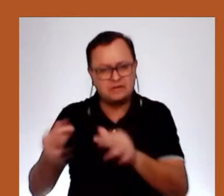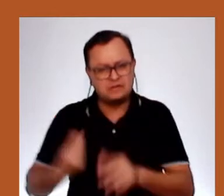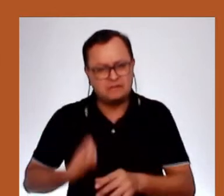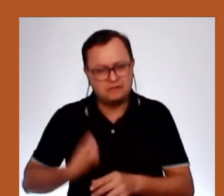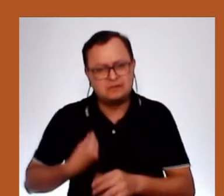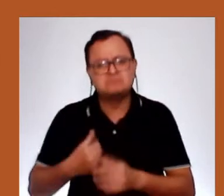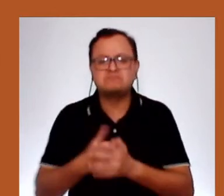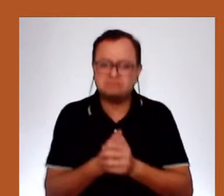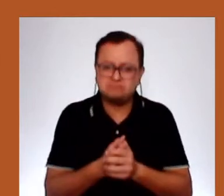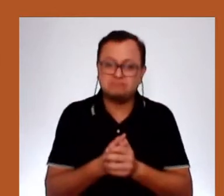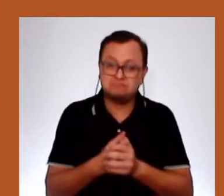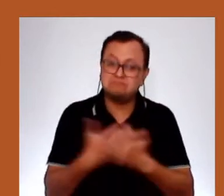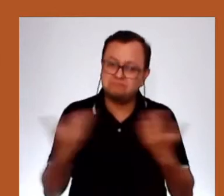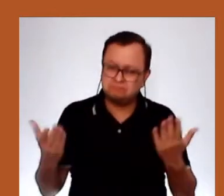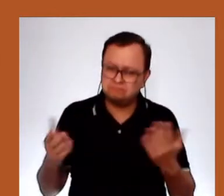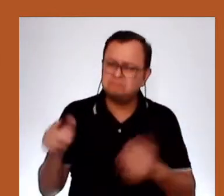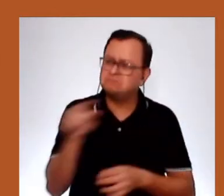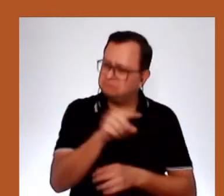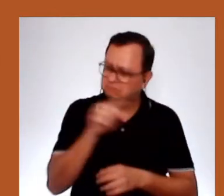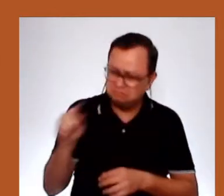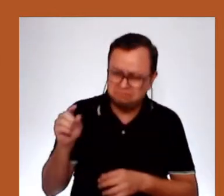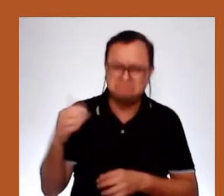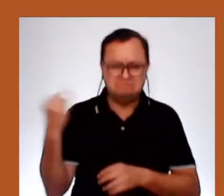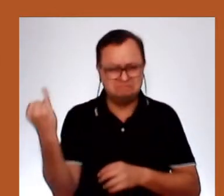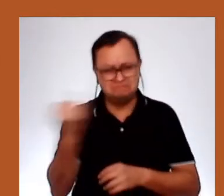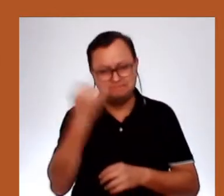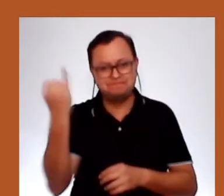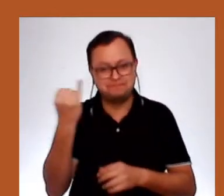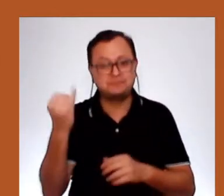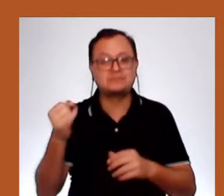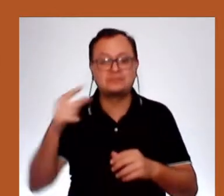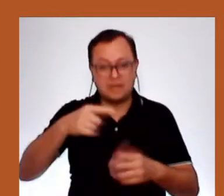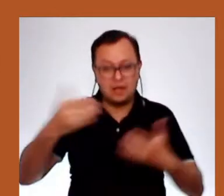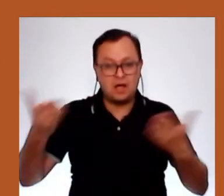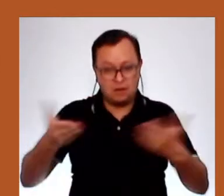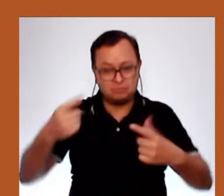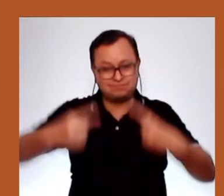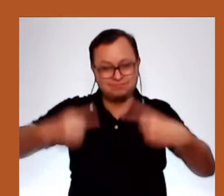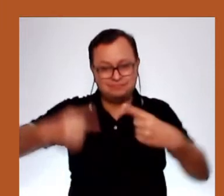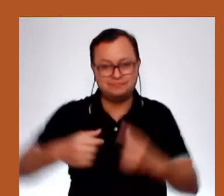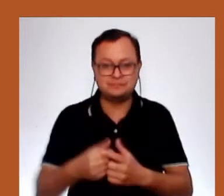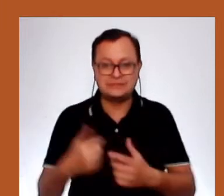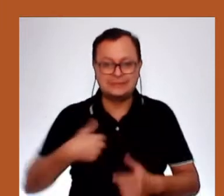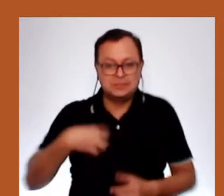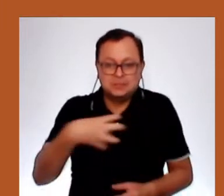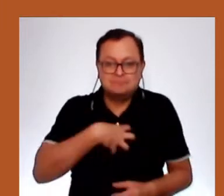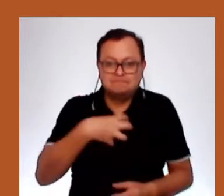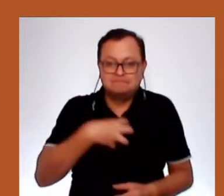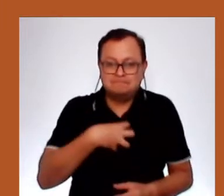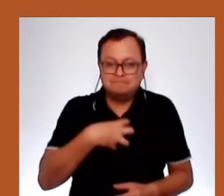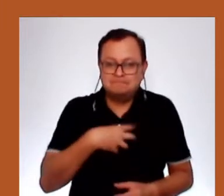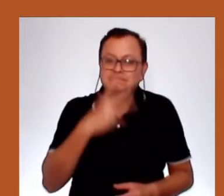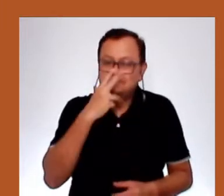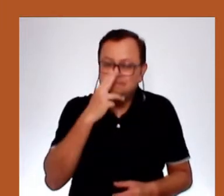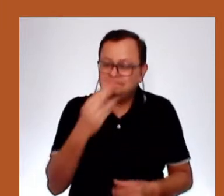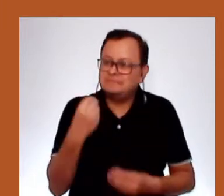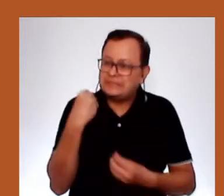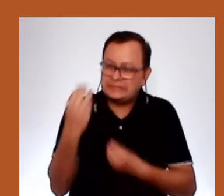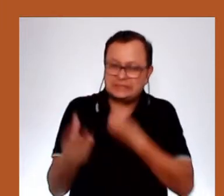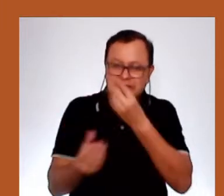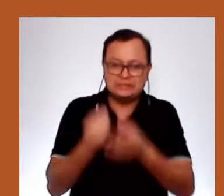mas pessoas muito importantes para essa discussão. Assim, eu me sinto contribuindo minimamente